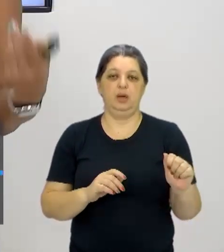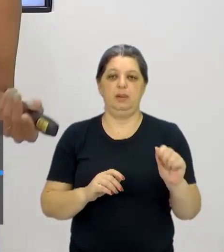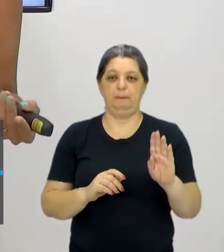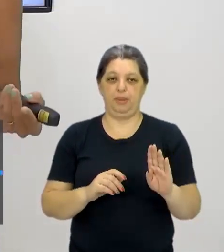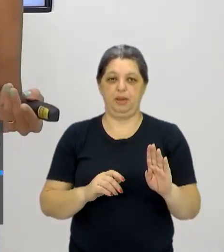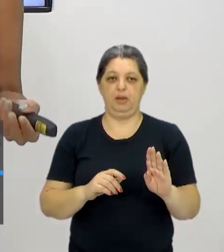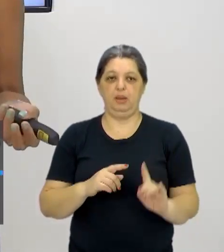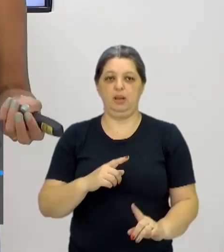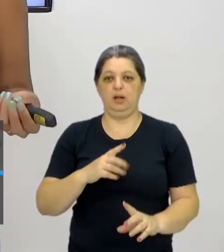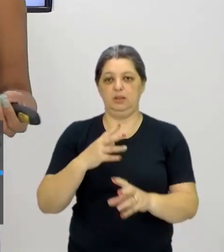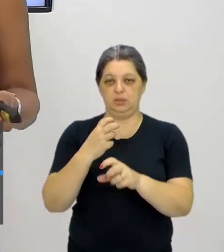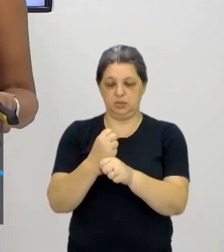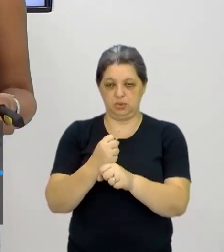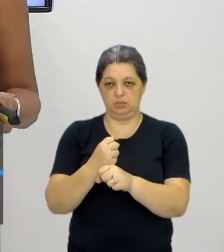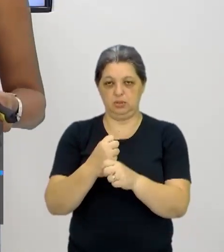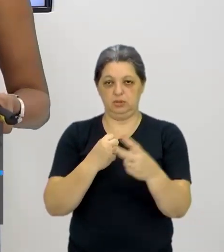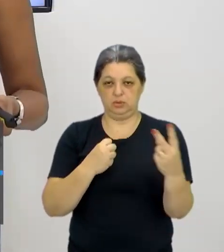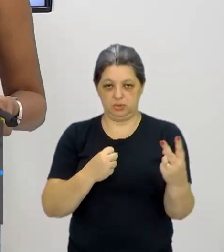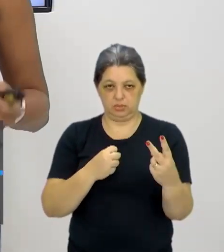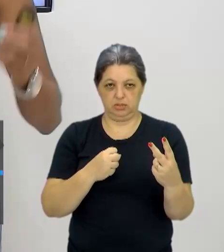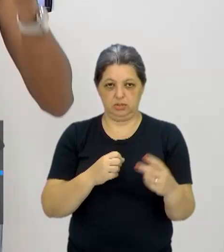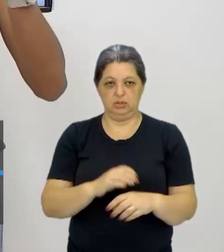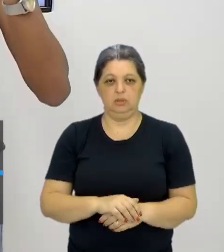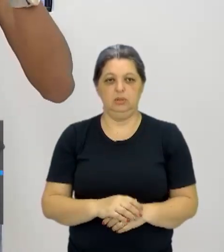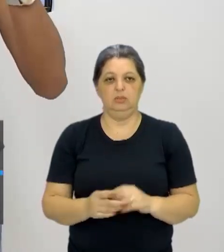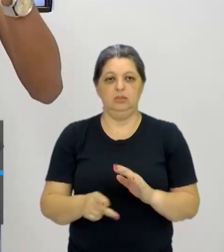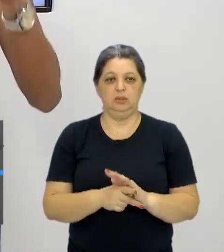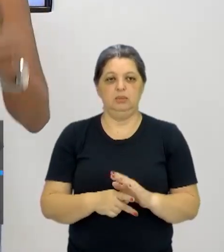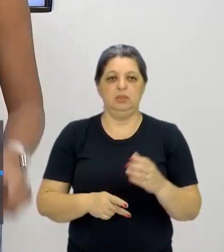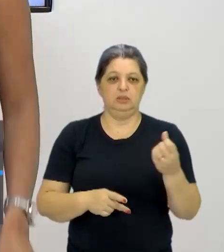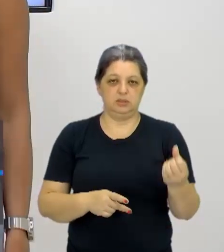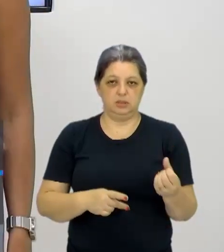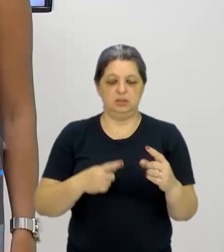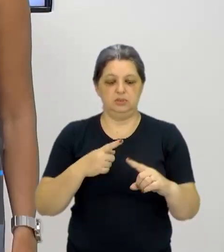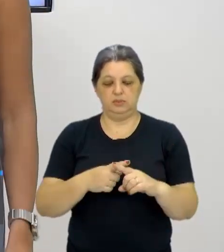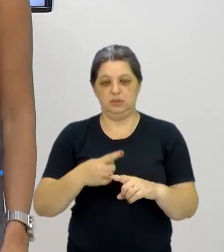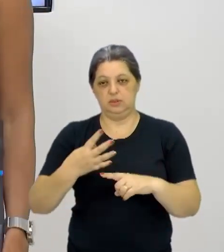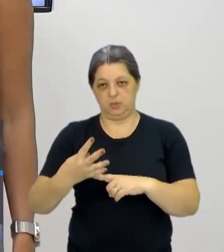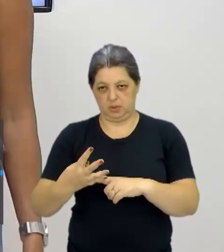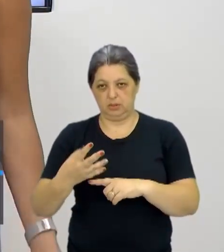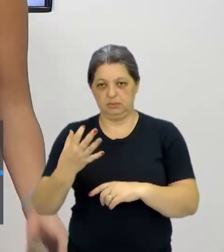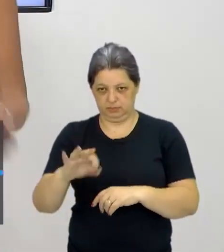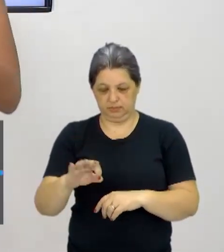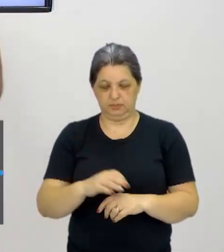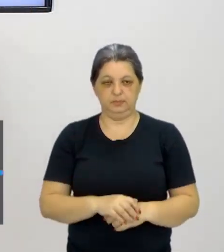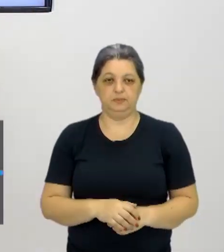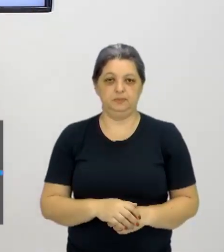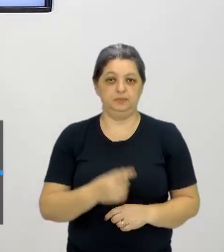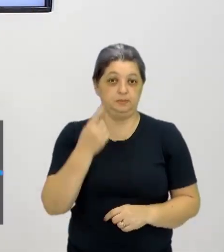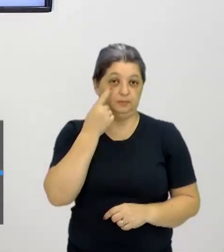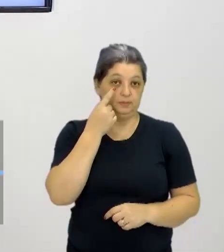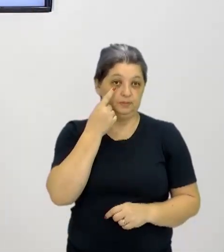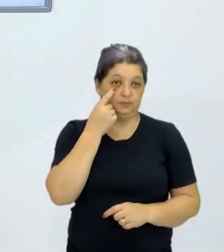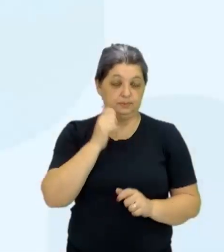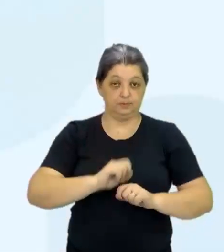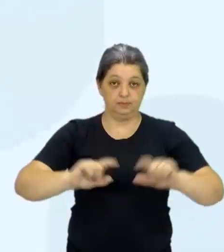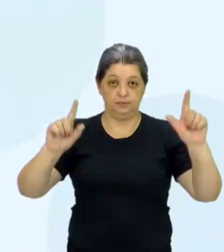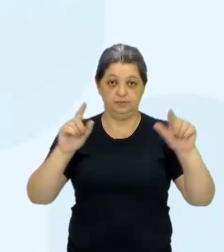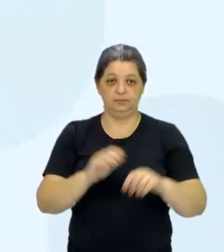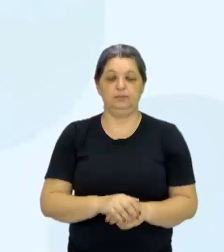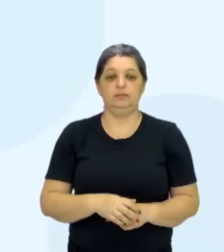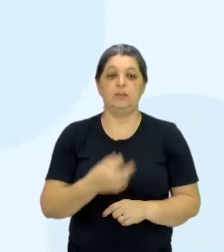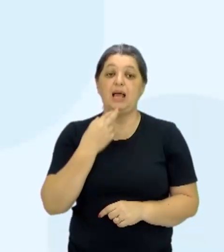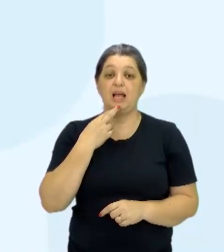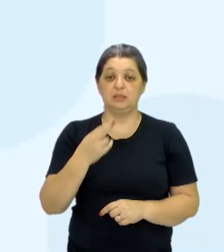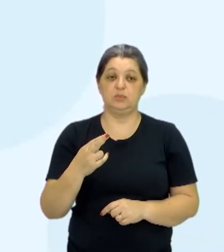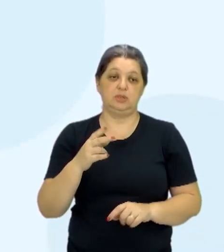o segmento CD é a multiplicação de 6 vezes o primeiro, 6 vezes 4, beleza? Então, olha aqui na nossa telinha, vamos responder